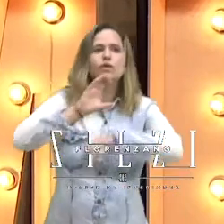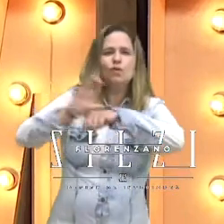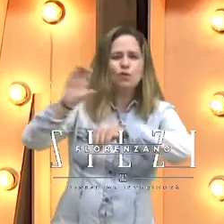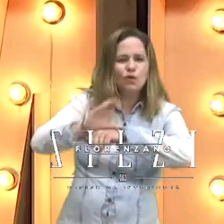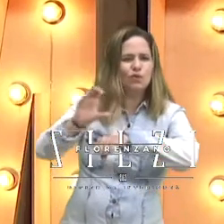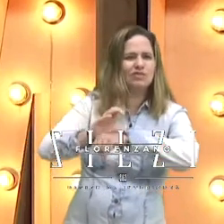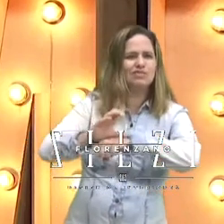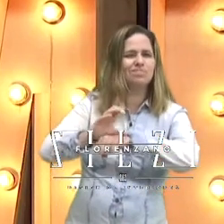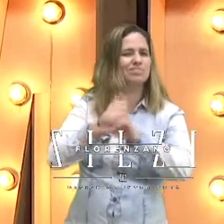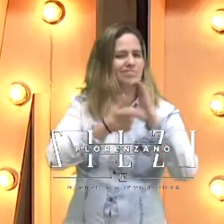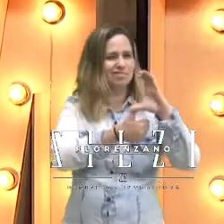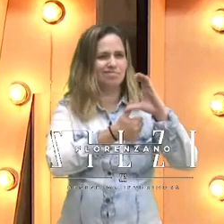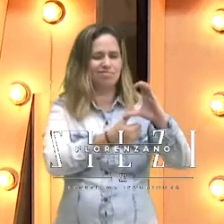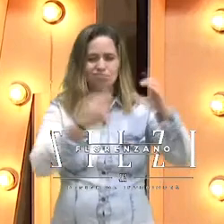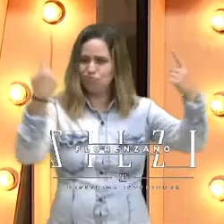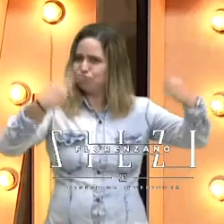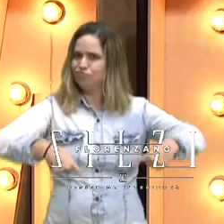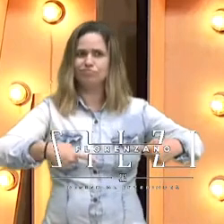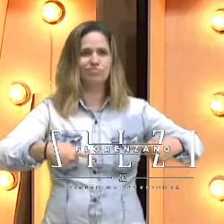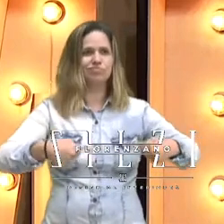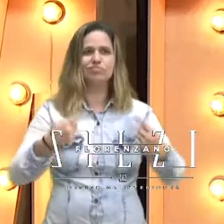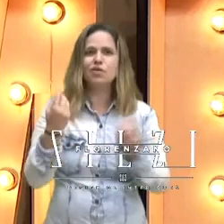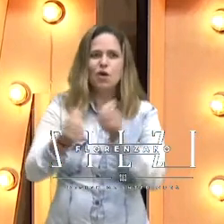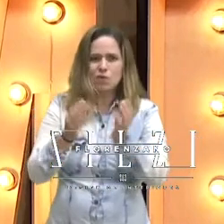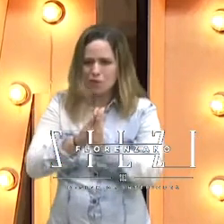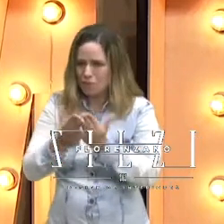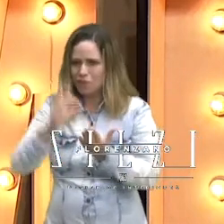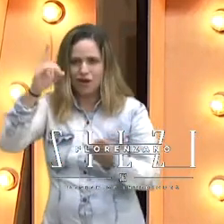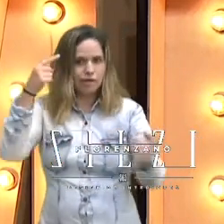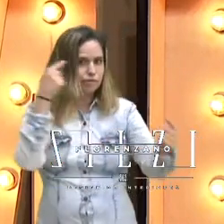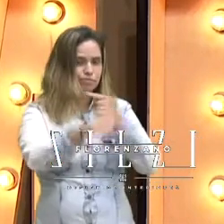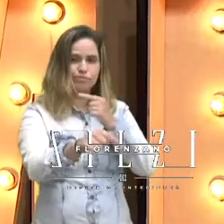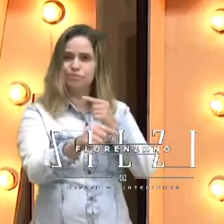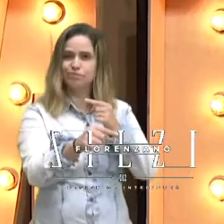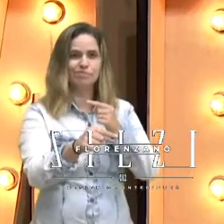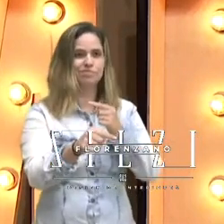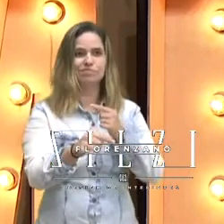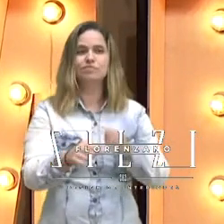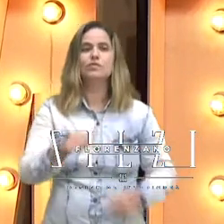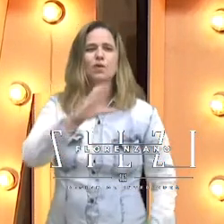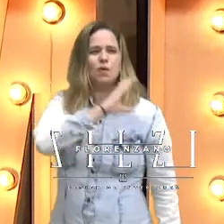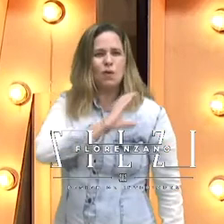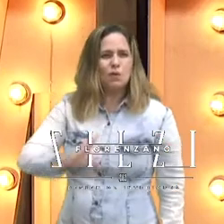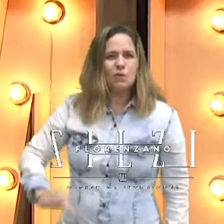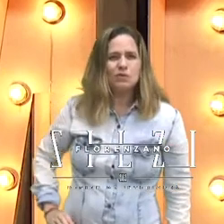uma filosofia totalmente anti-Bíblia, anticristo,